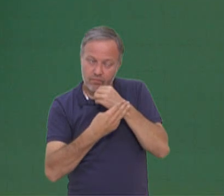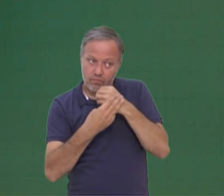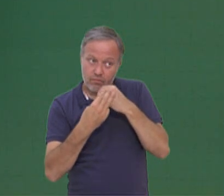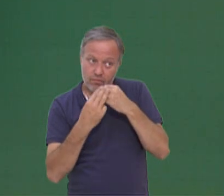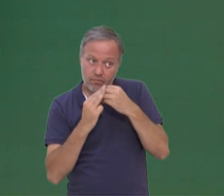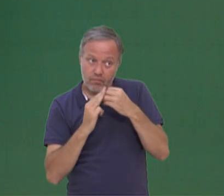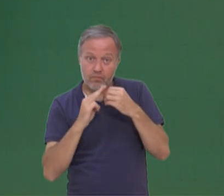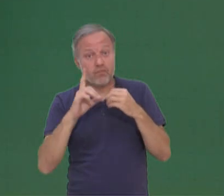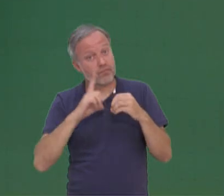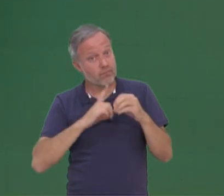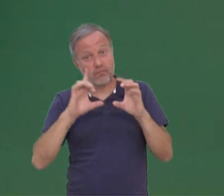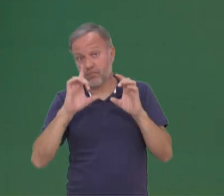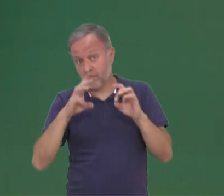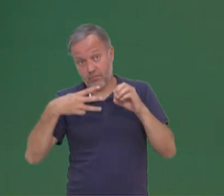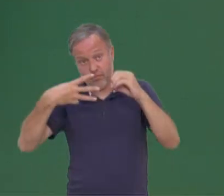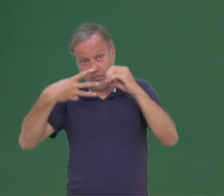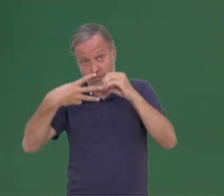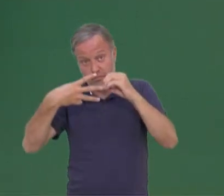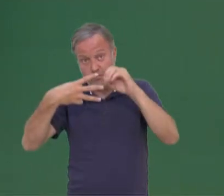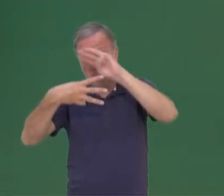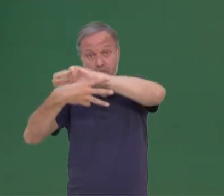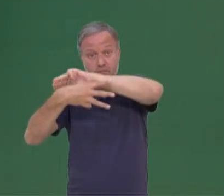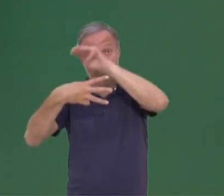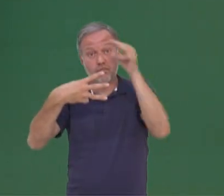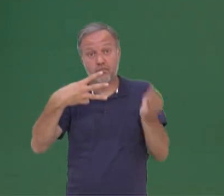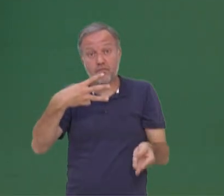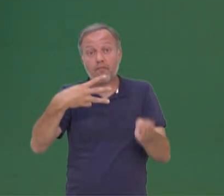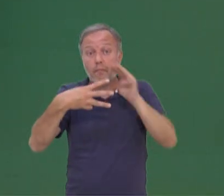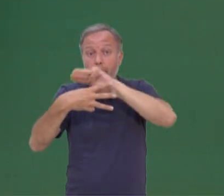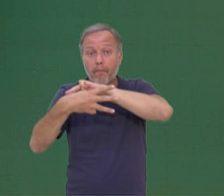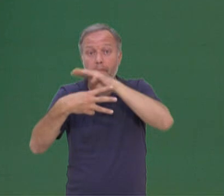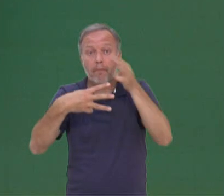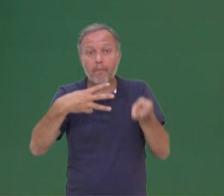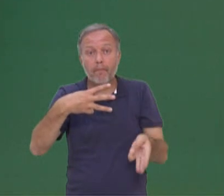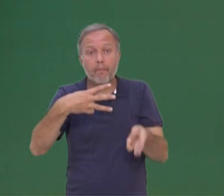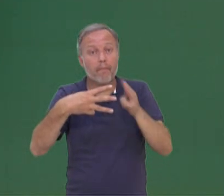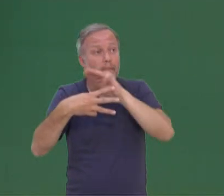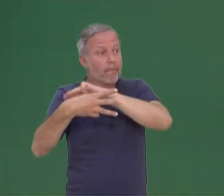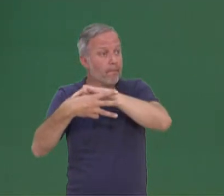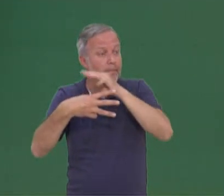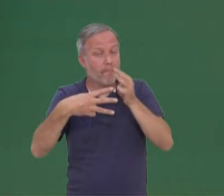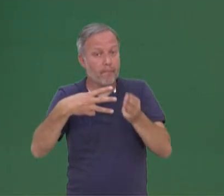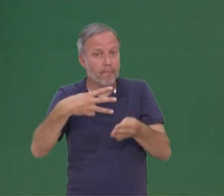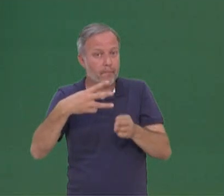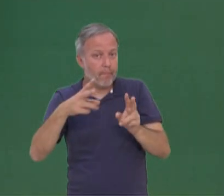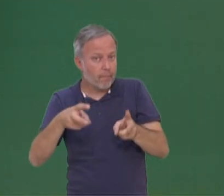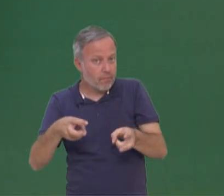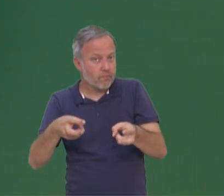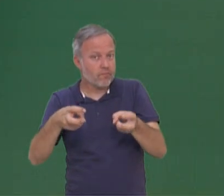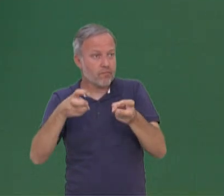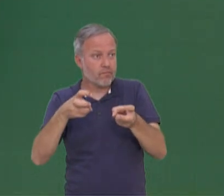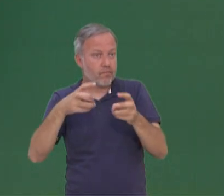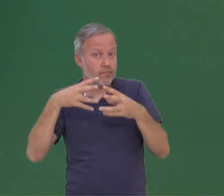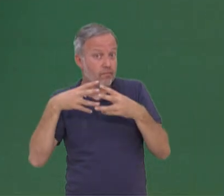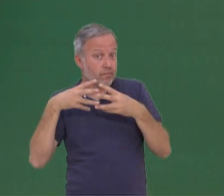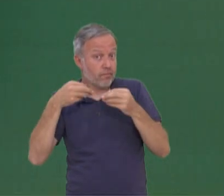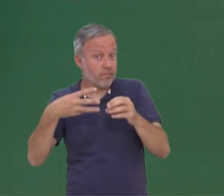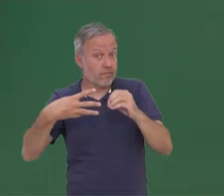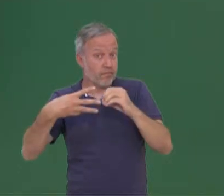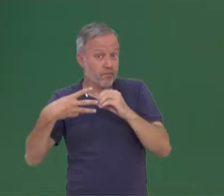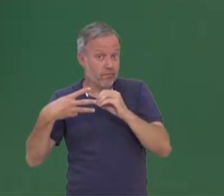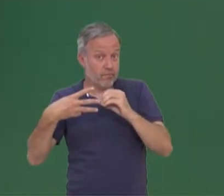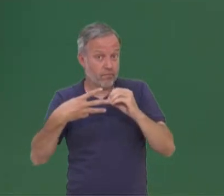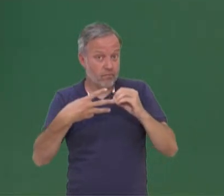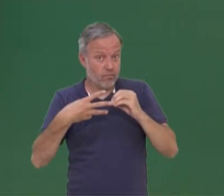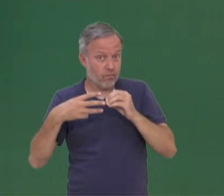célula só tem a membrana principal. O núcleo não tem membrana, só tem a substância ácida. E ele percebeu que todas as células